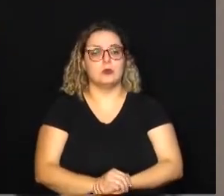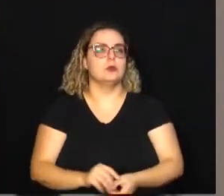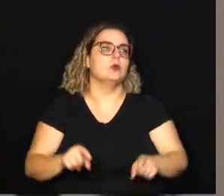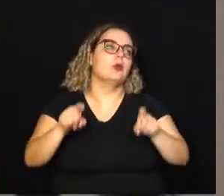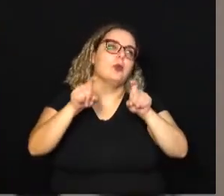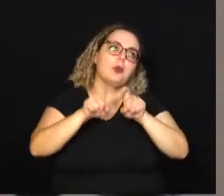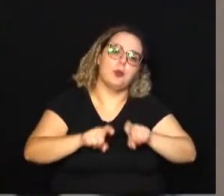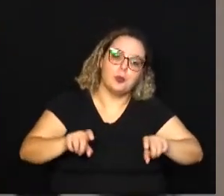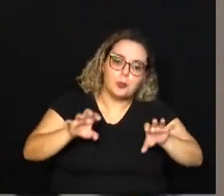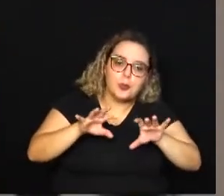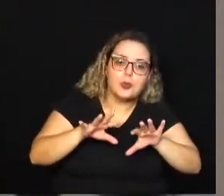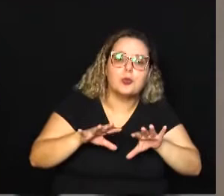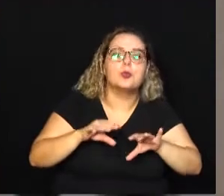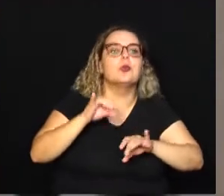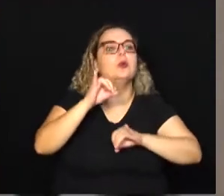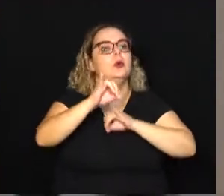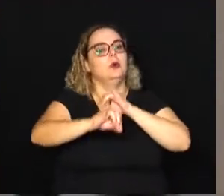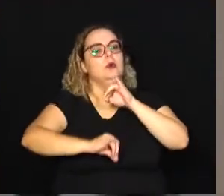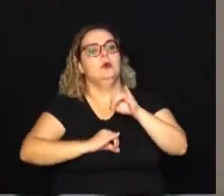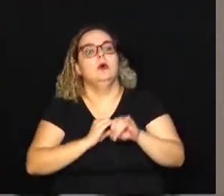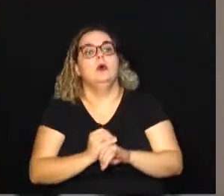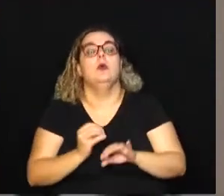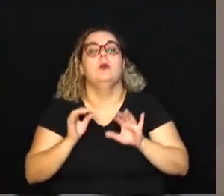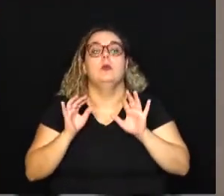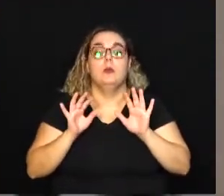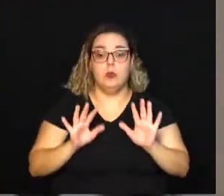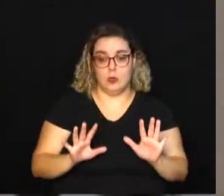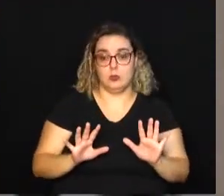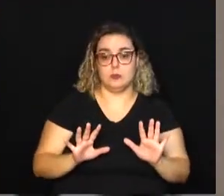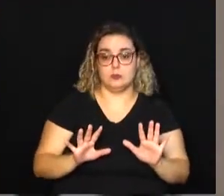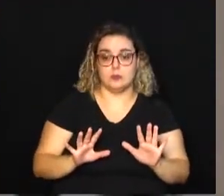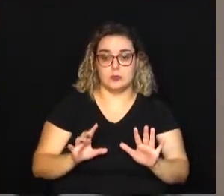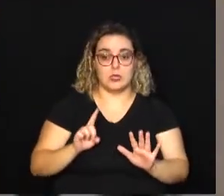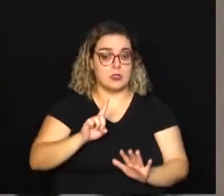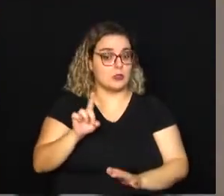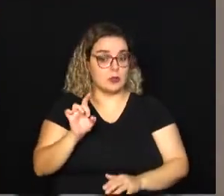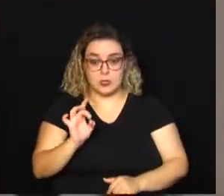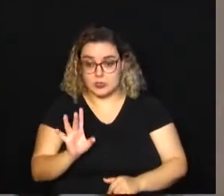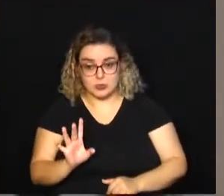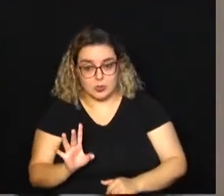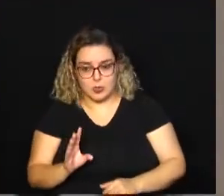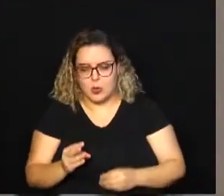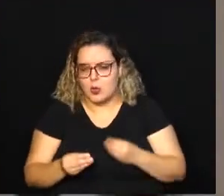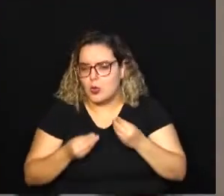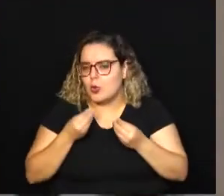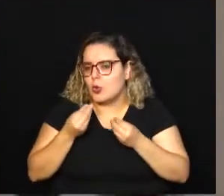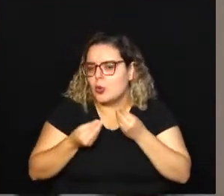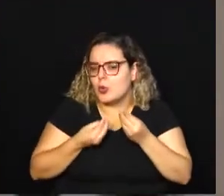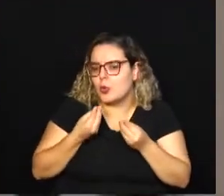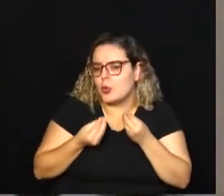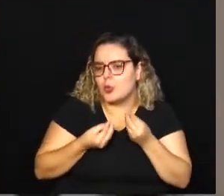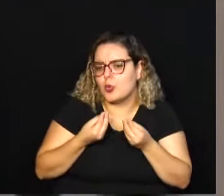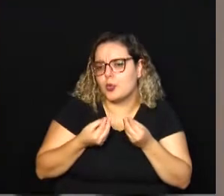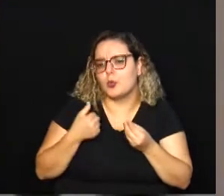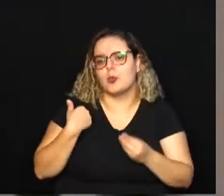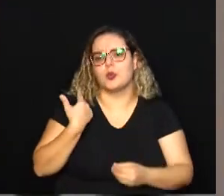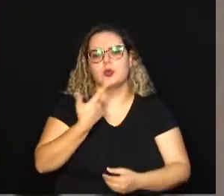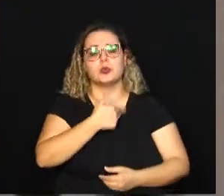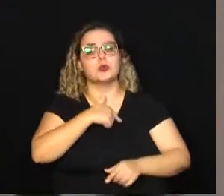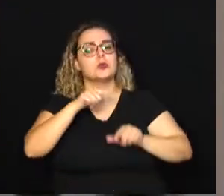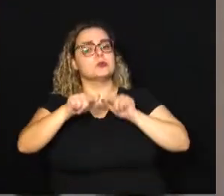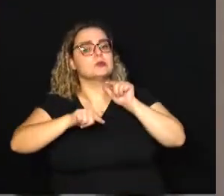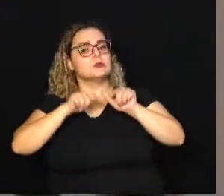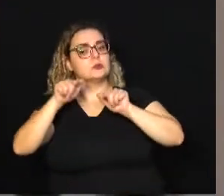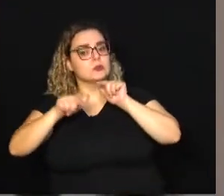computador, rede, tudo isso. Bom, mas não é só isso. Mas como é que a gente trabalha,